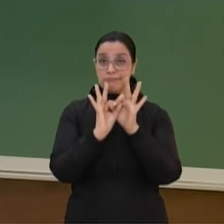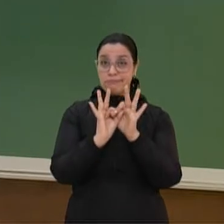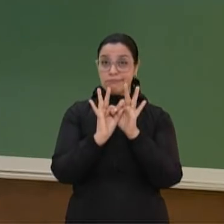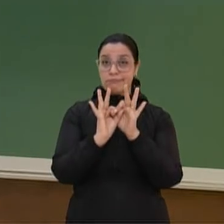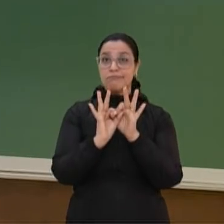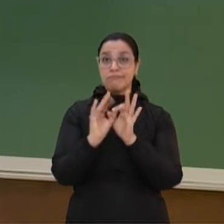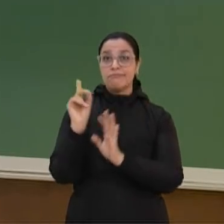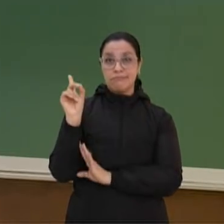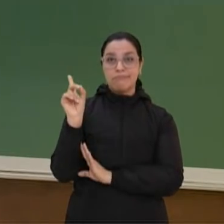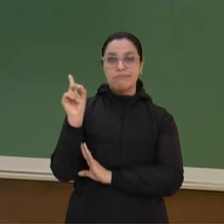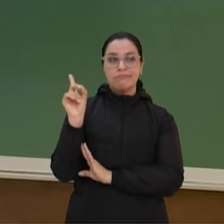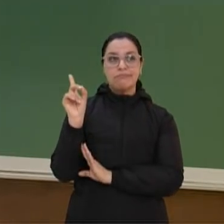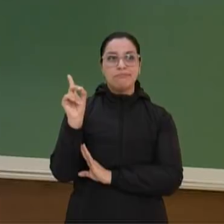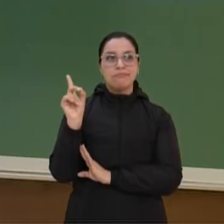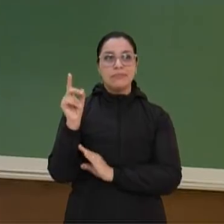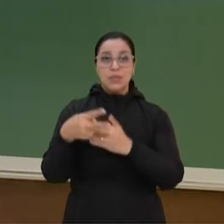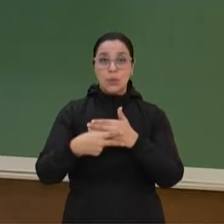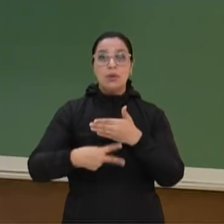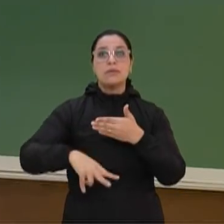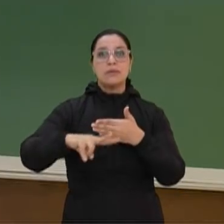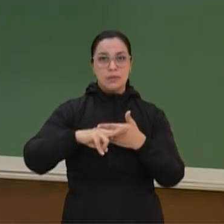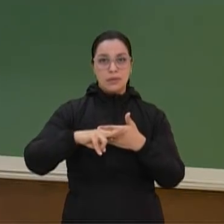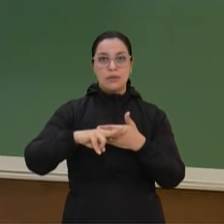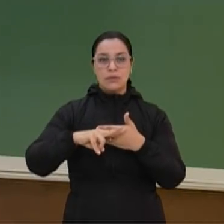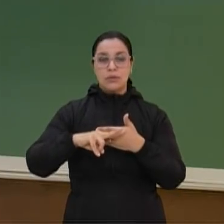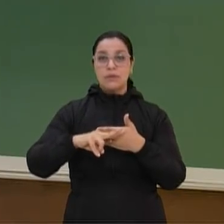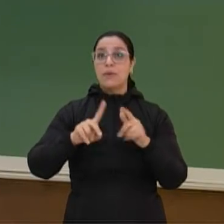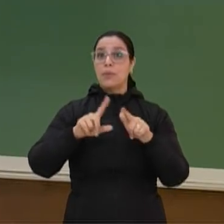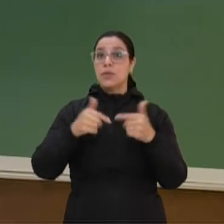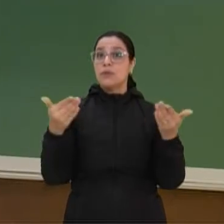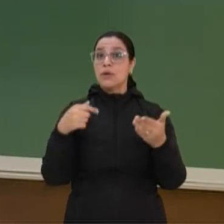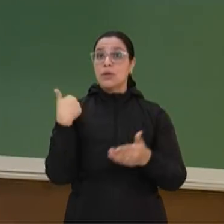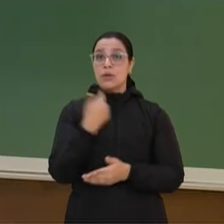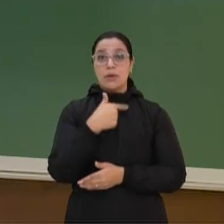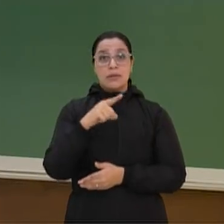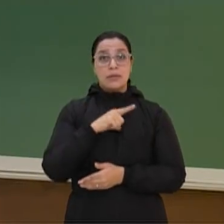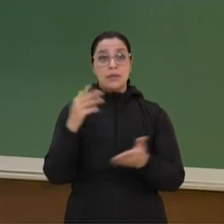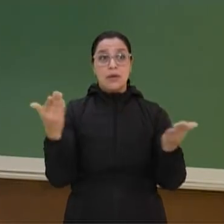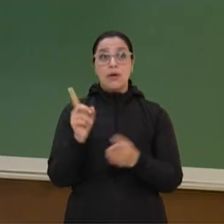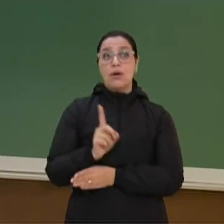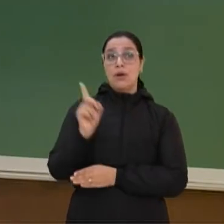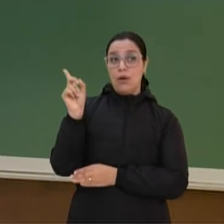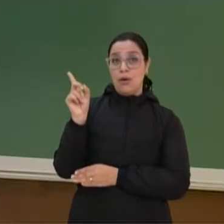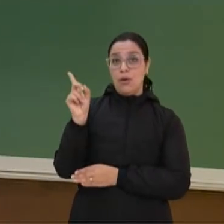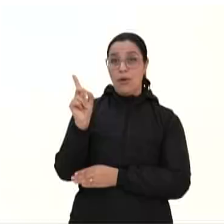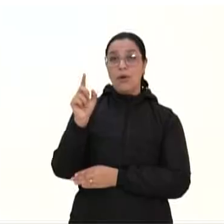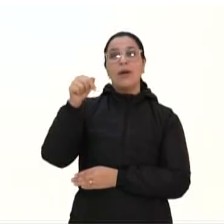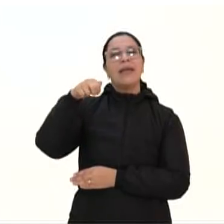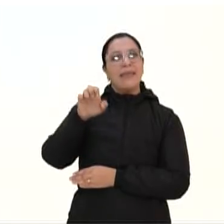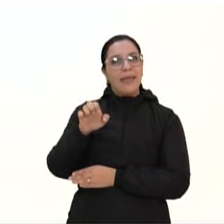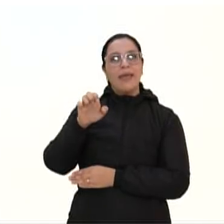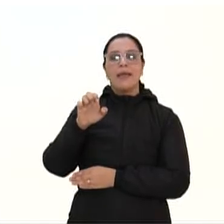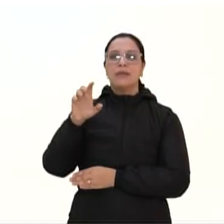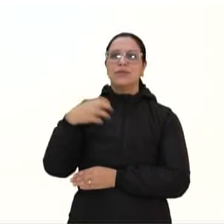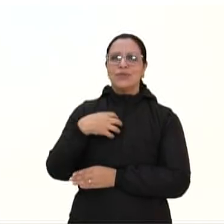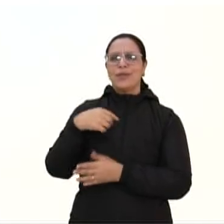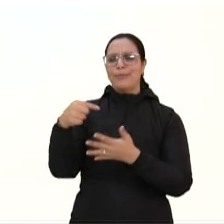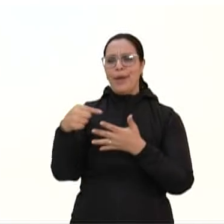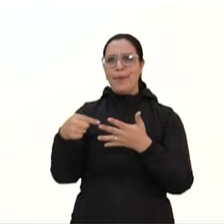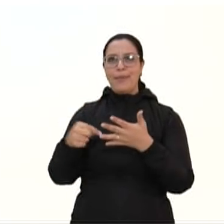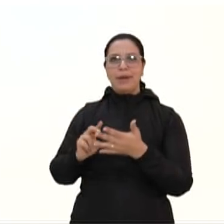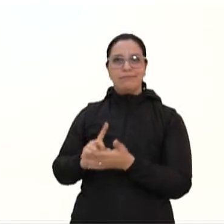prof, não parece com concessão? Concessão é o outro, tá? Esse aqui é a consecutiva. Então, o que aqui, o